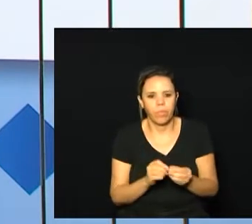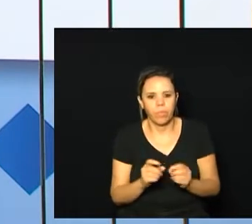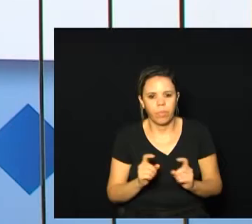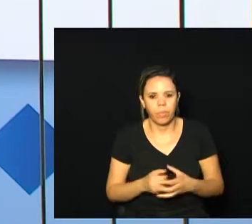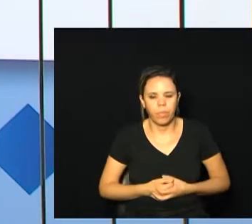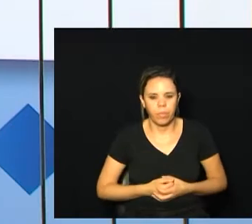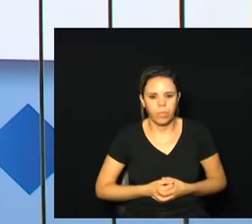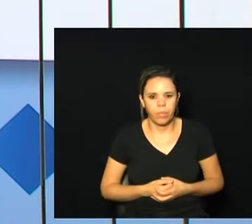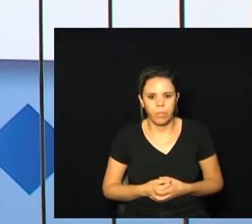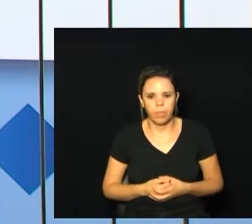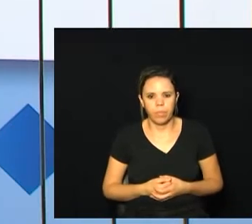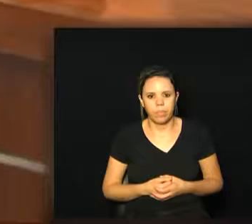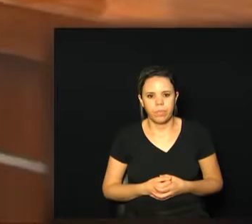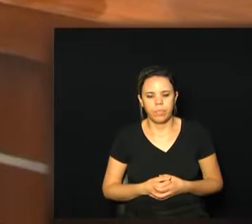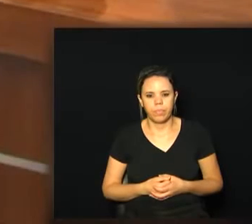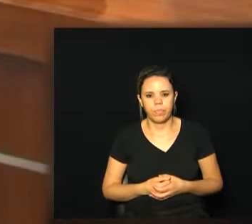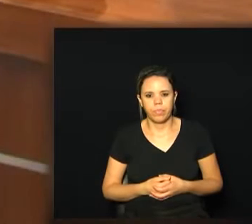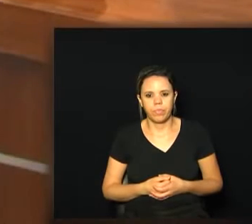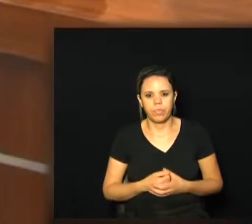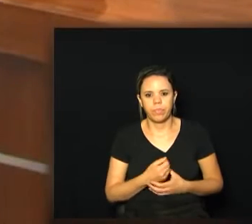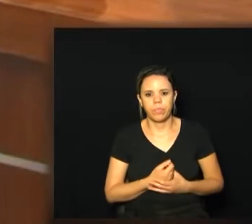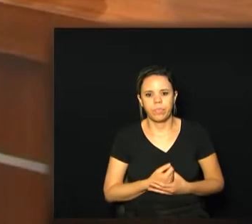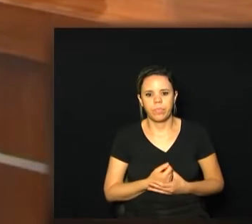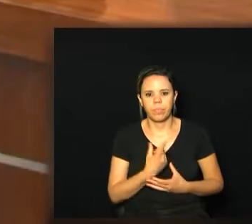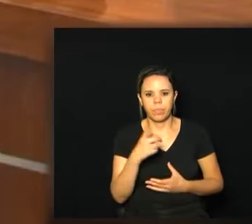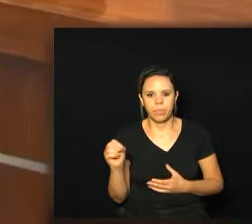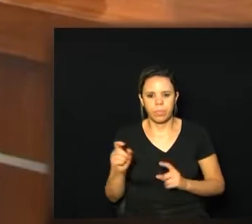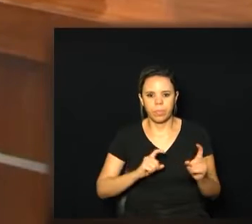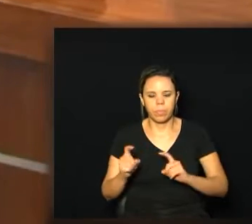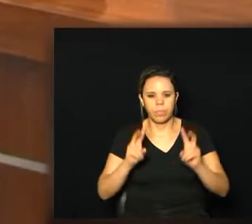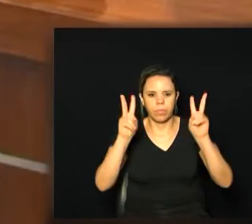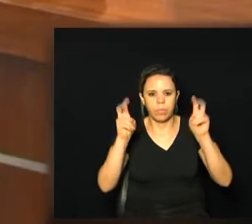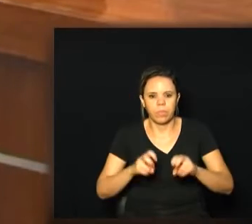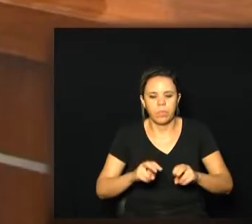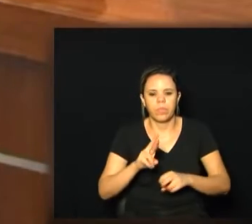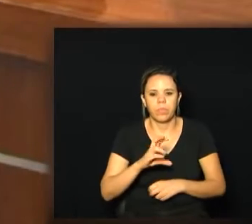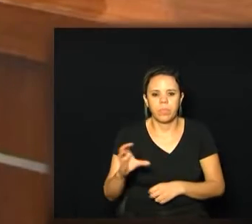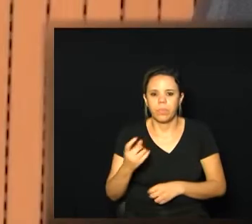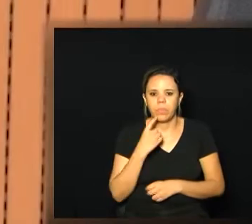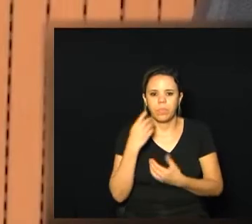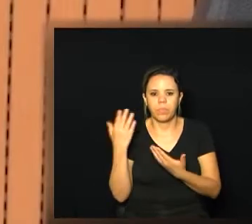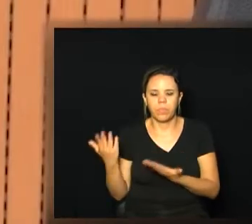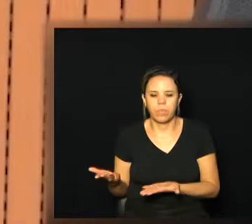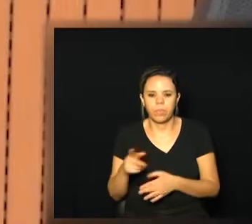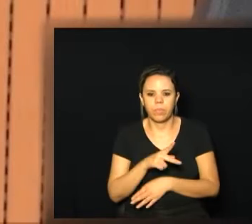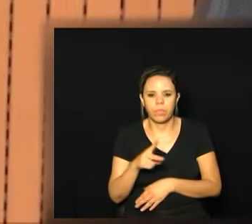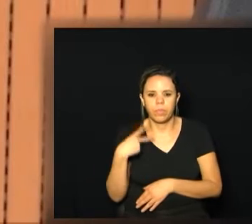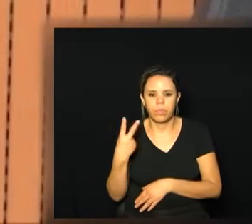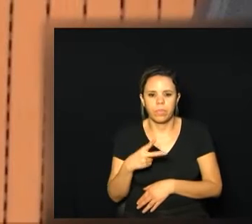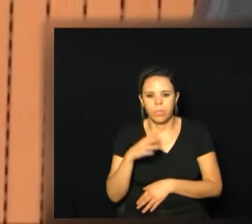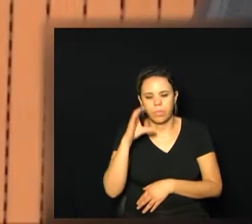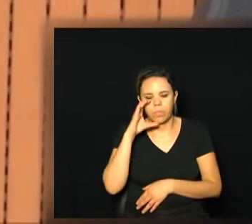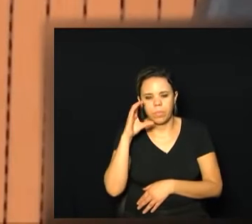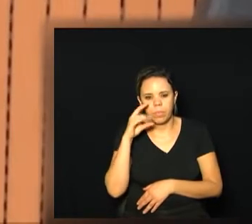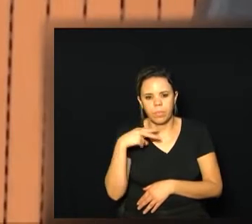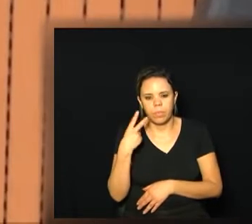reunião. A 10ª reunião da Comissão para Assuntos da Região Metropolitana de Campinas, presidida por Luiz